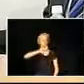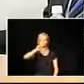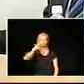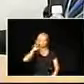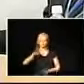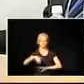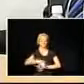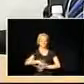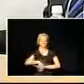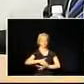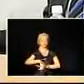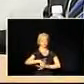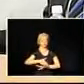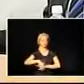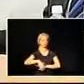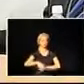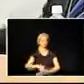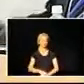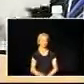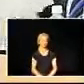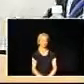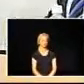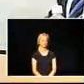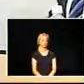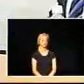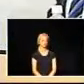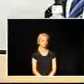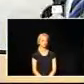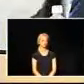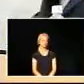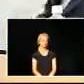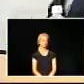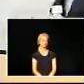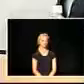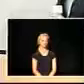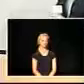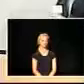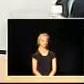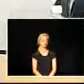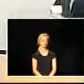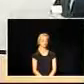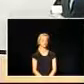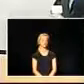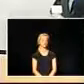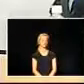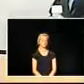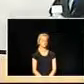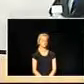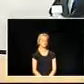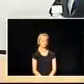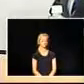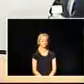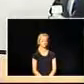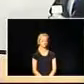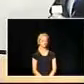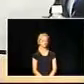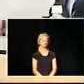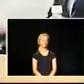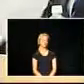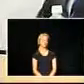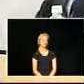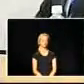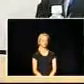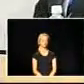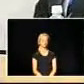Chorona, Canário da Terra, Pintacilgo, Beija-Flor, Sabiá, Pássaro Preto, Tucano e Pica-Pau, pássaros da